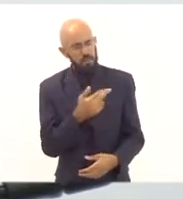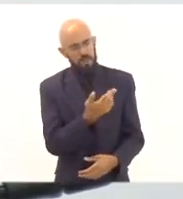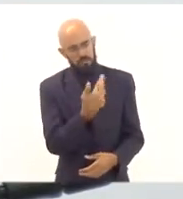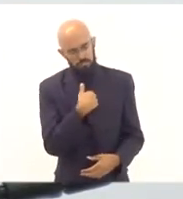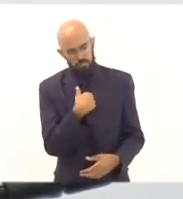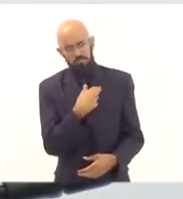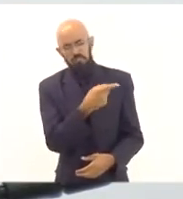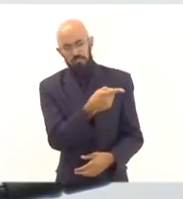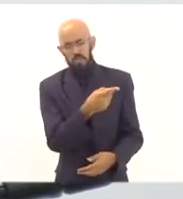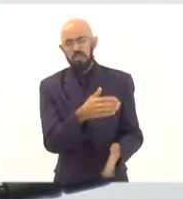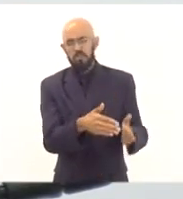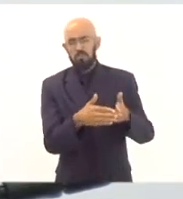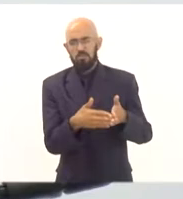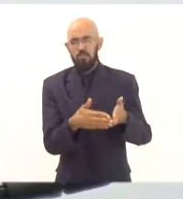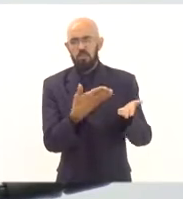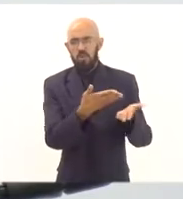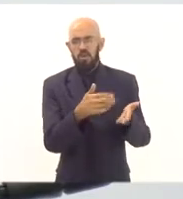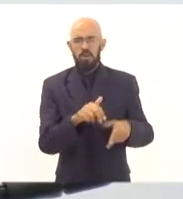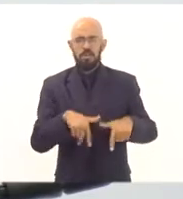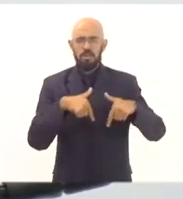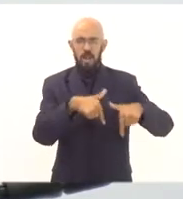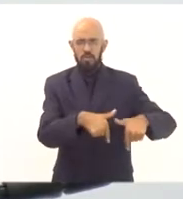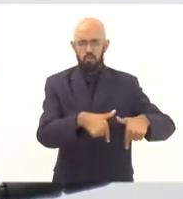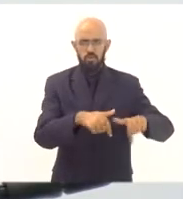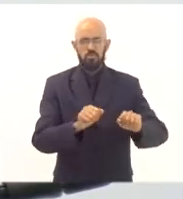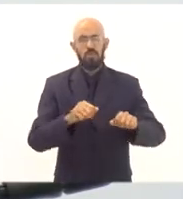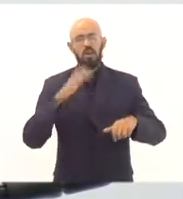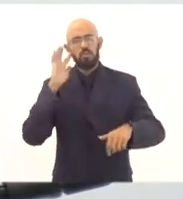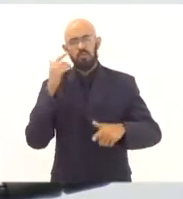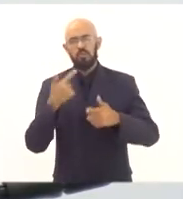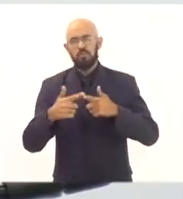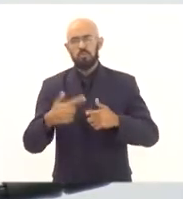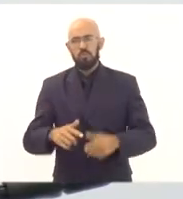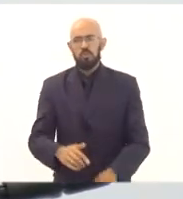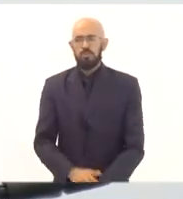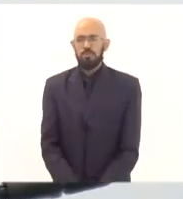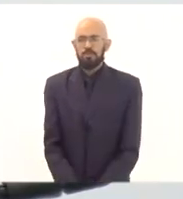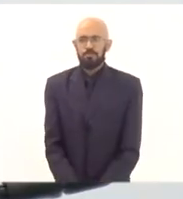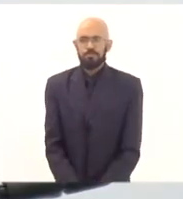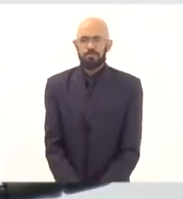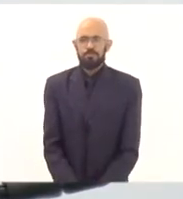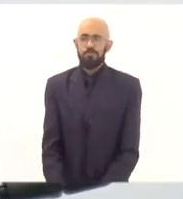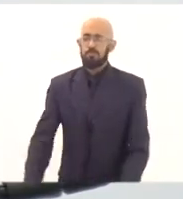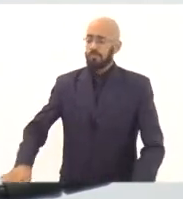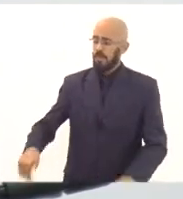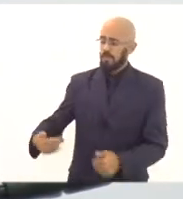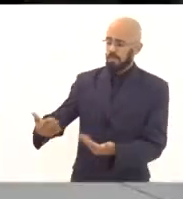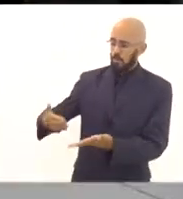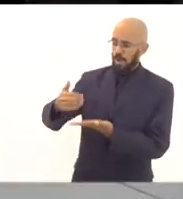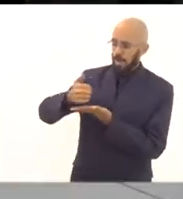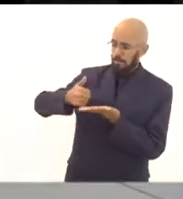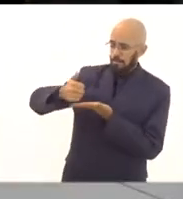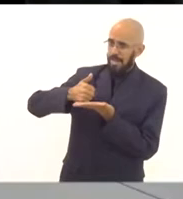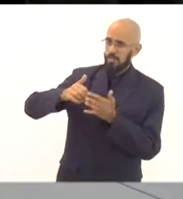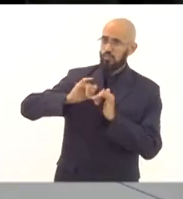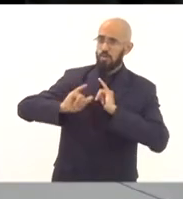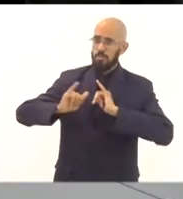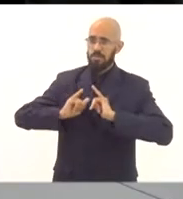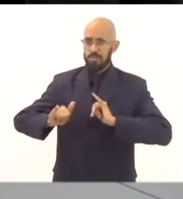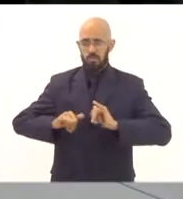as iniciativas para resolver os gargalos Deputado enterro de dor base realmente é uma dificuldade